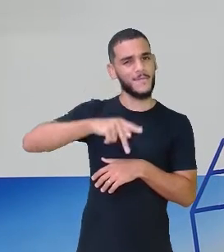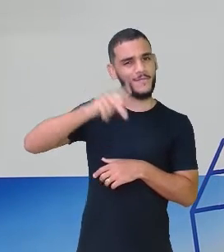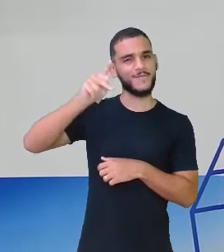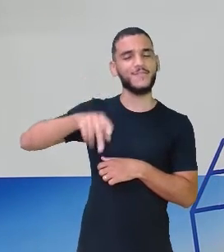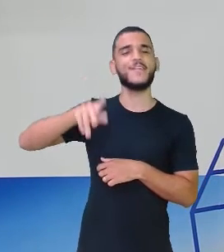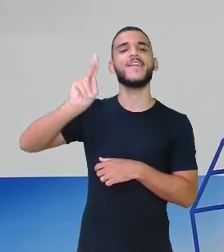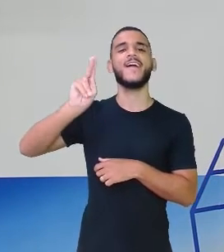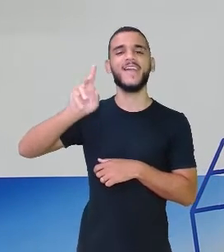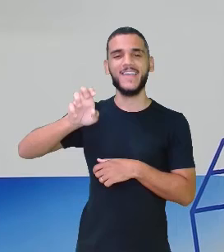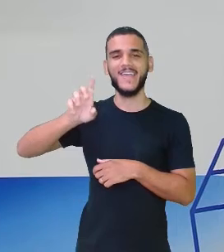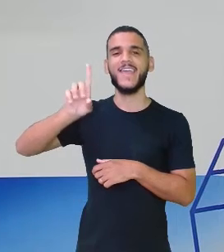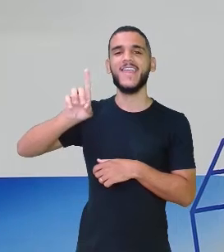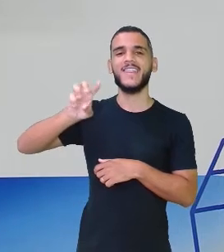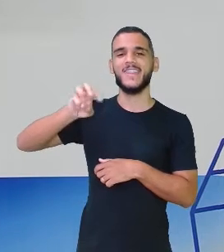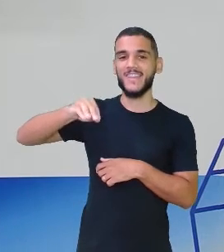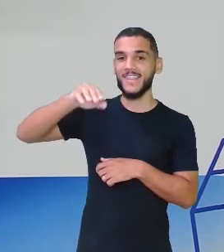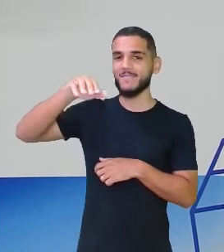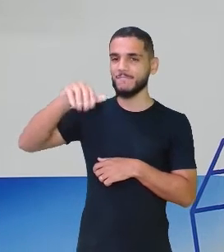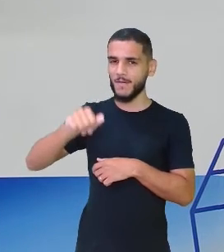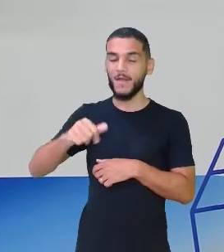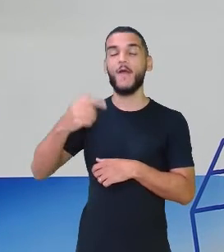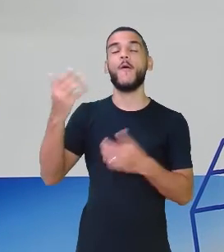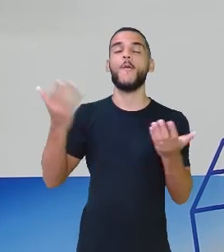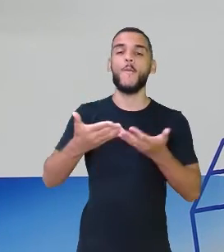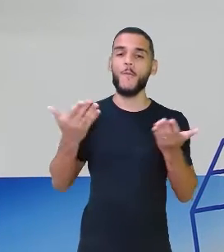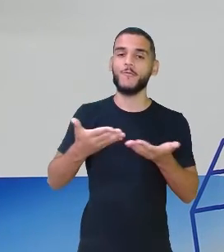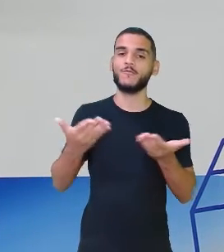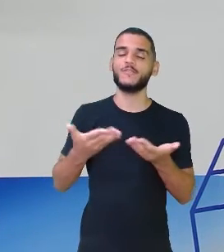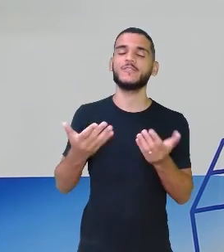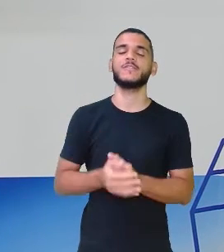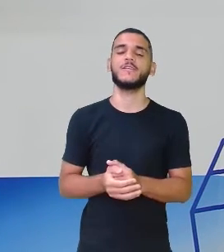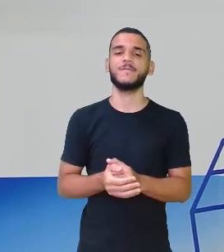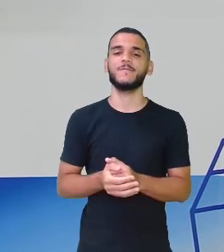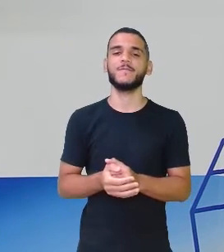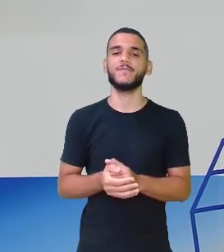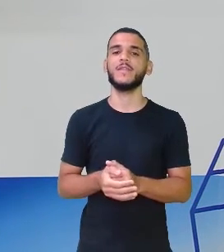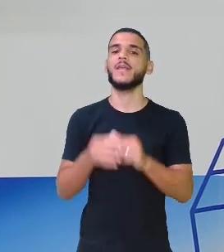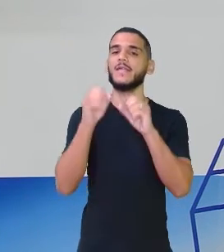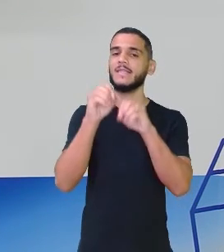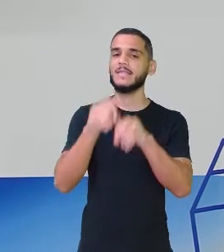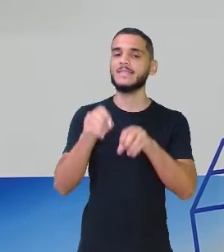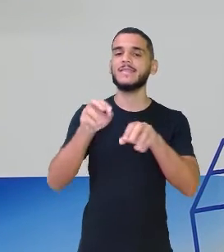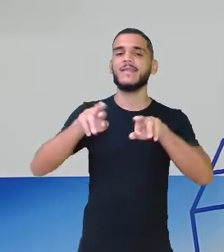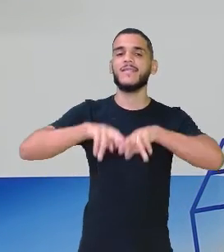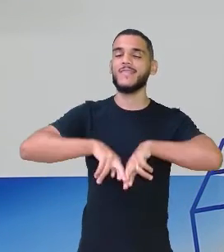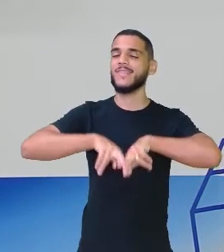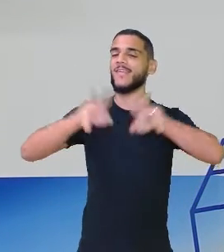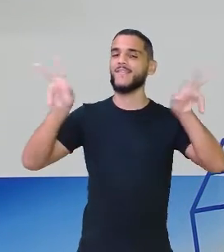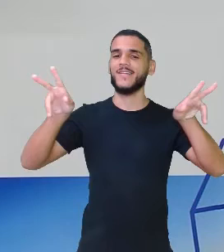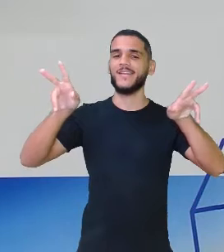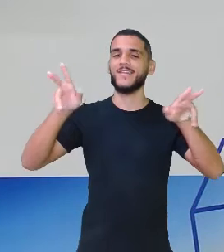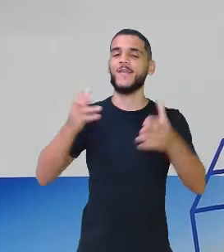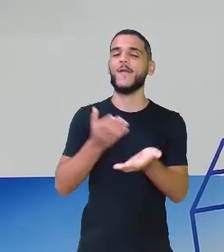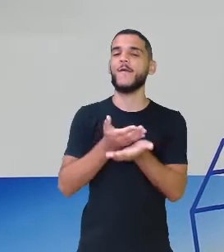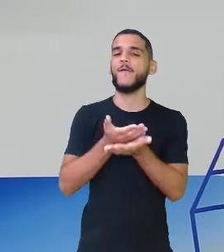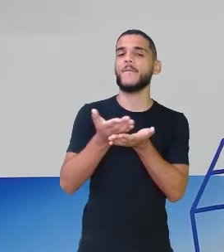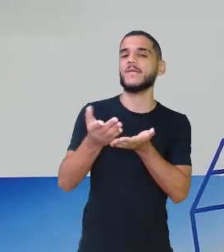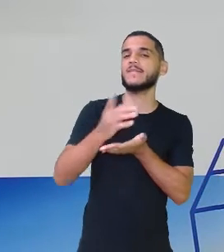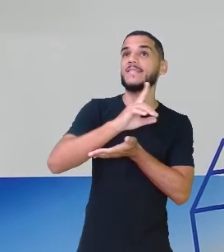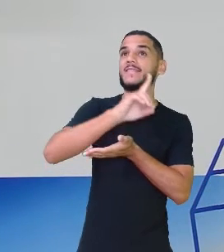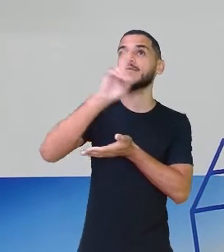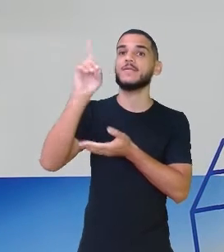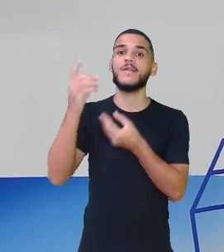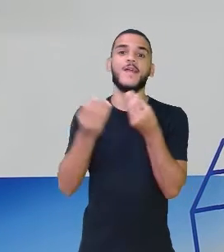professora Kedma Santos e estarei hoje fazendo um pouco diferente, né? A gente vai começar o dia